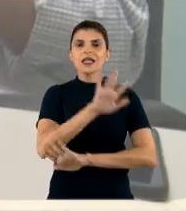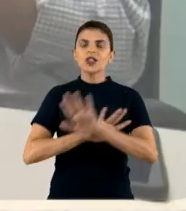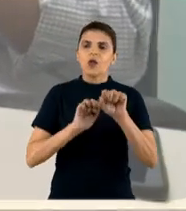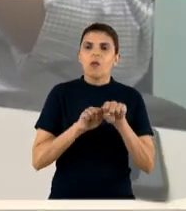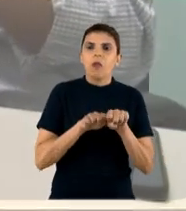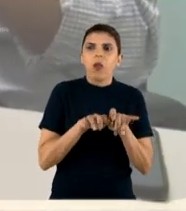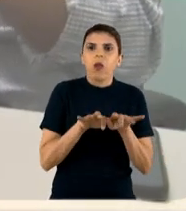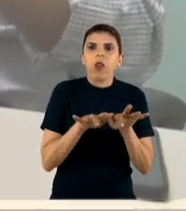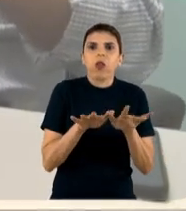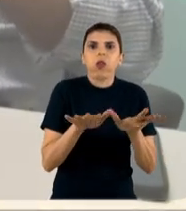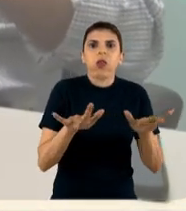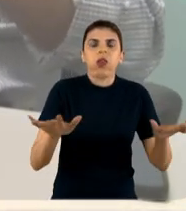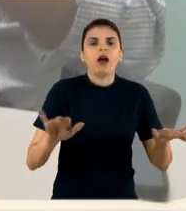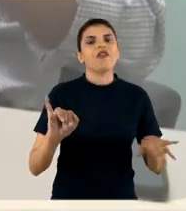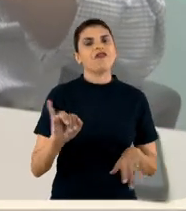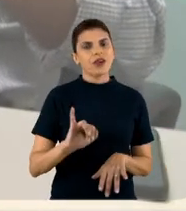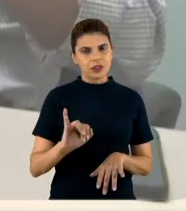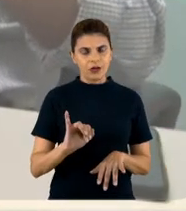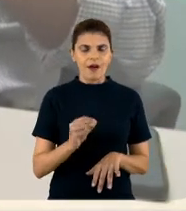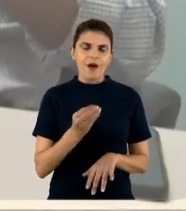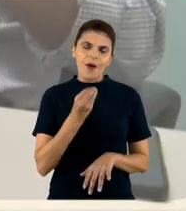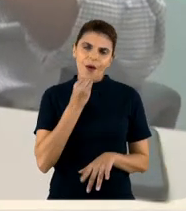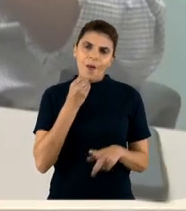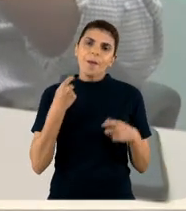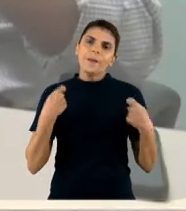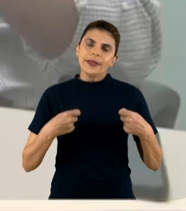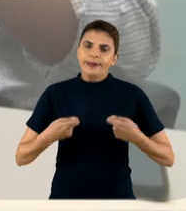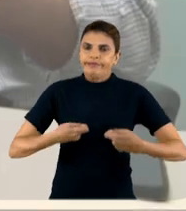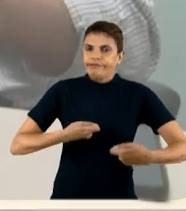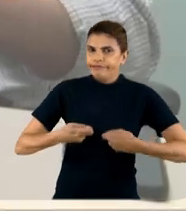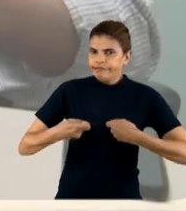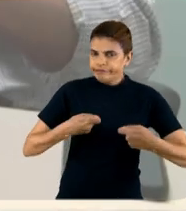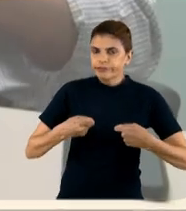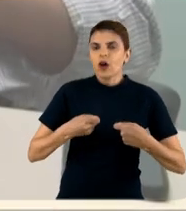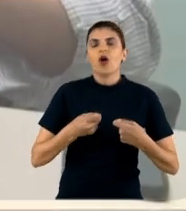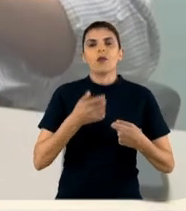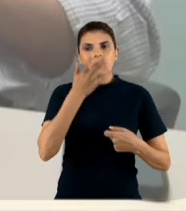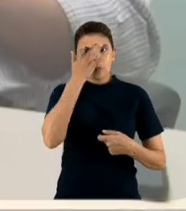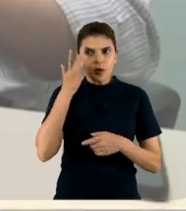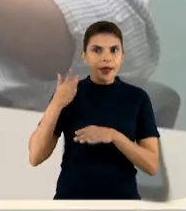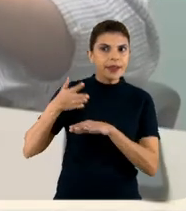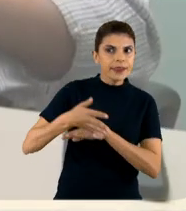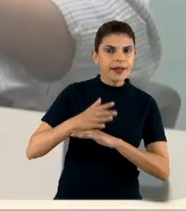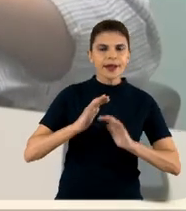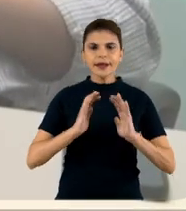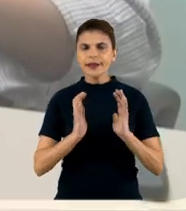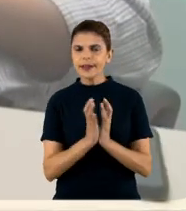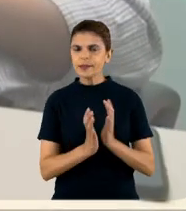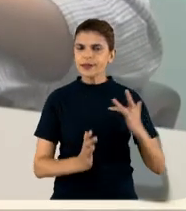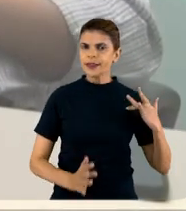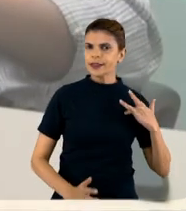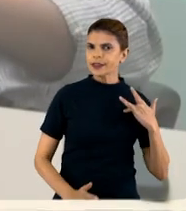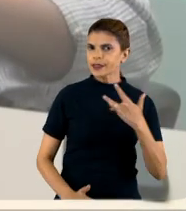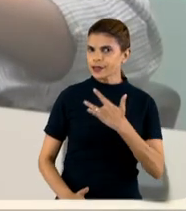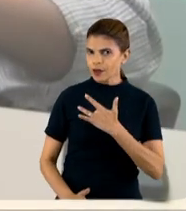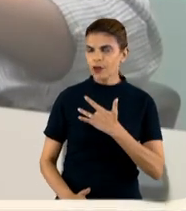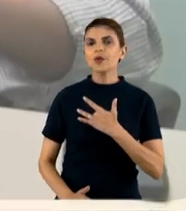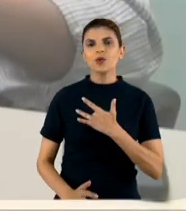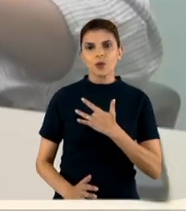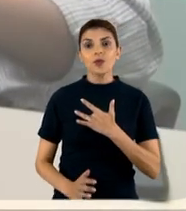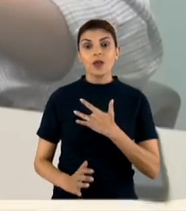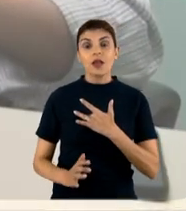risco de disseminação dessa infecção. E é claro que isso precisa ser monitorizado. As equipes de